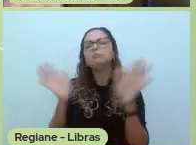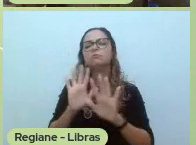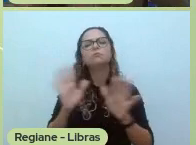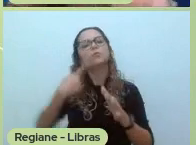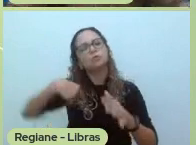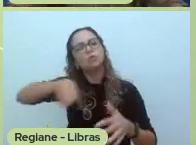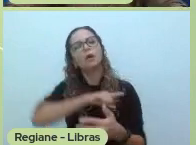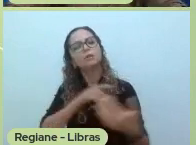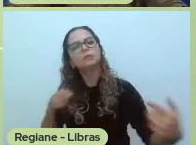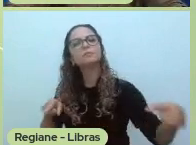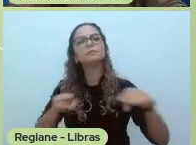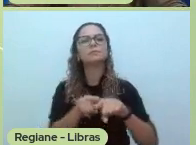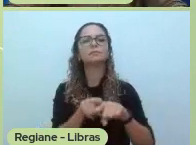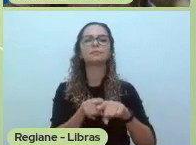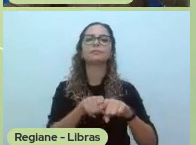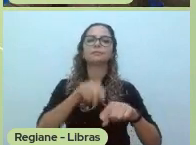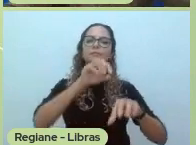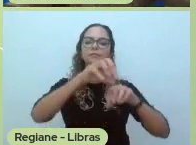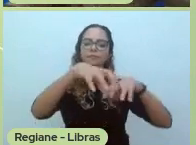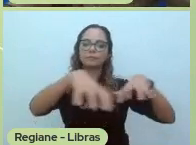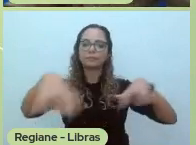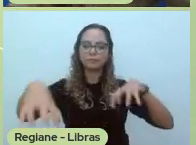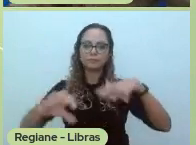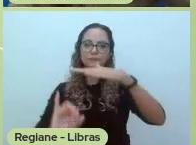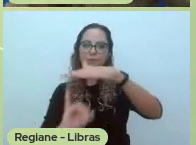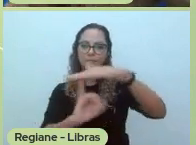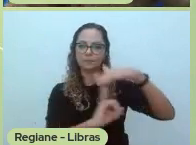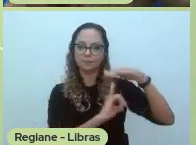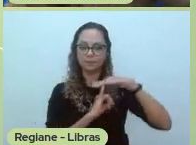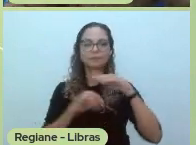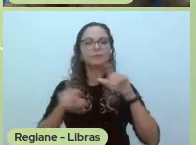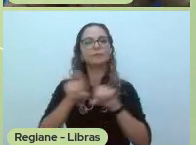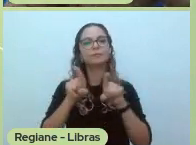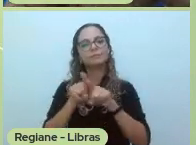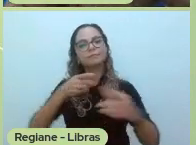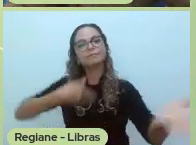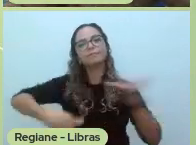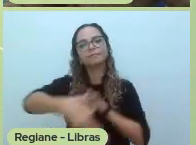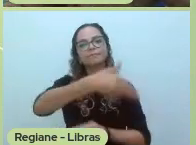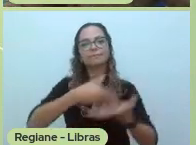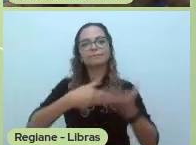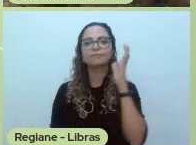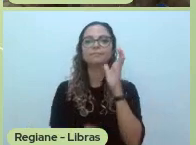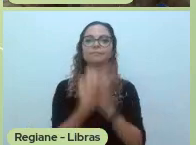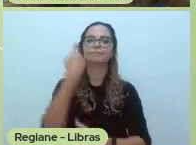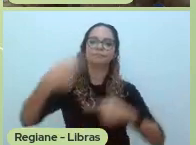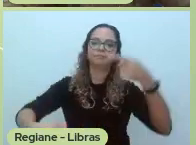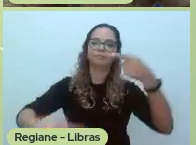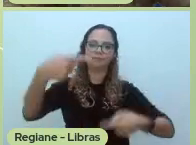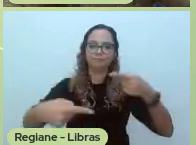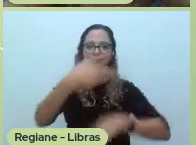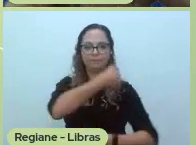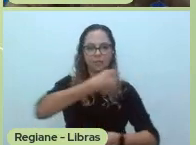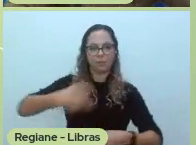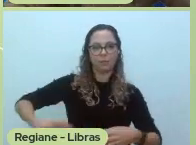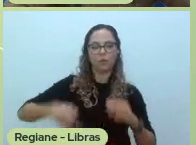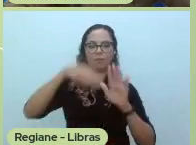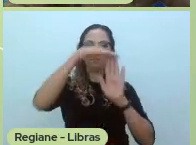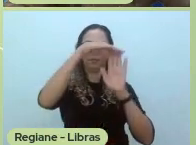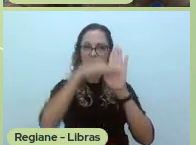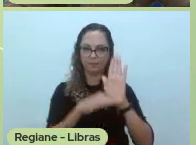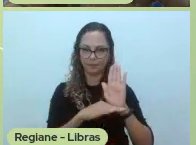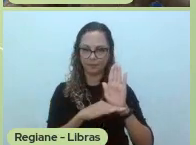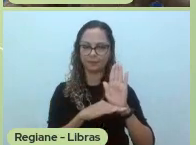entidades para as nossas causas e colaboramos também para a elaboração de políticas públicas. Dentre as 20 causas